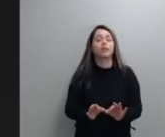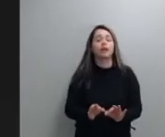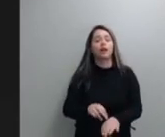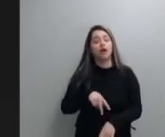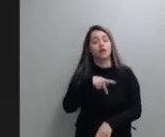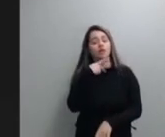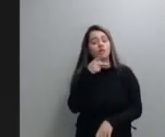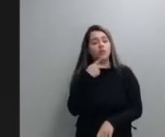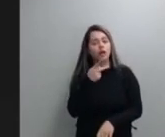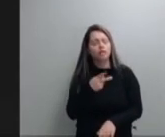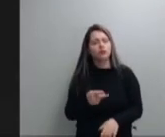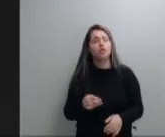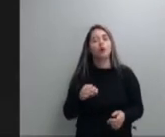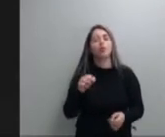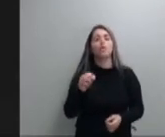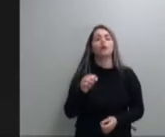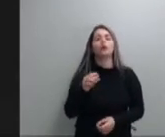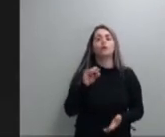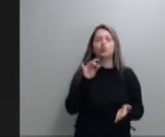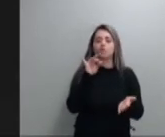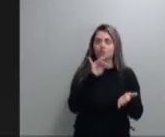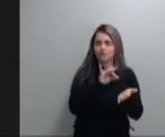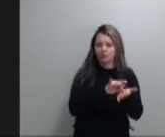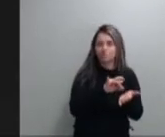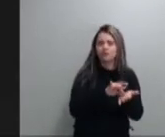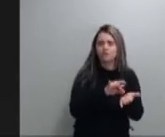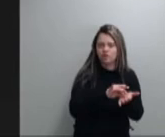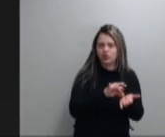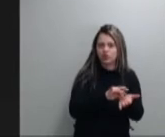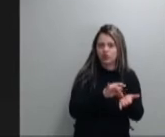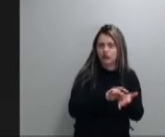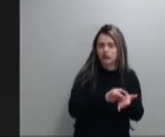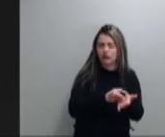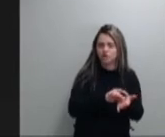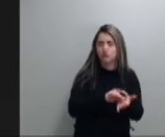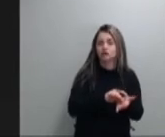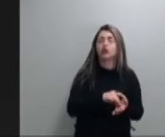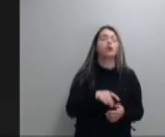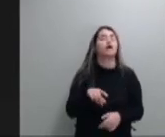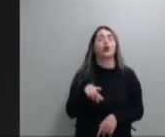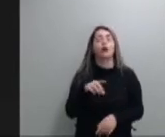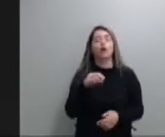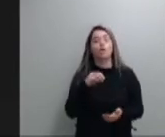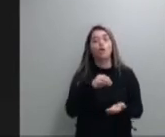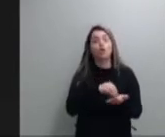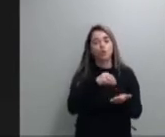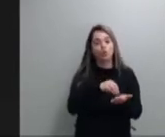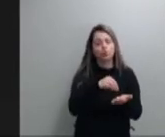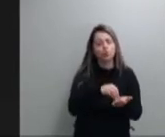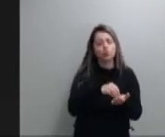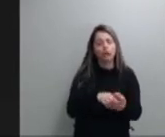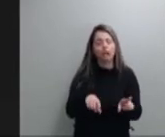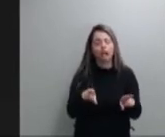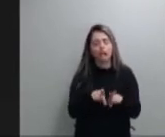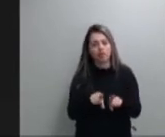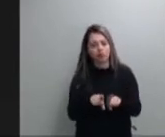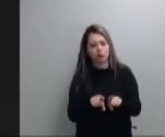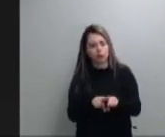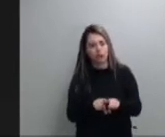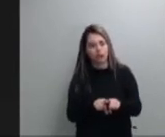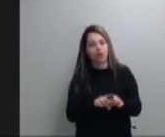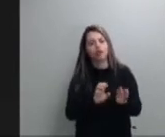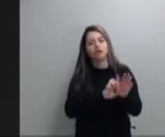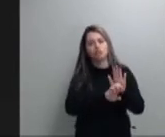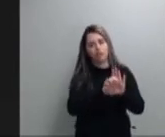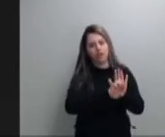quando omisso o edital nesse ponto. Esse foi o PCA 860-06 de 2015, apenas